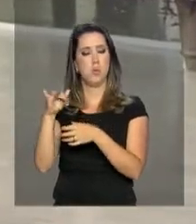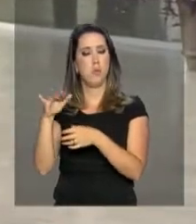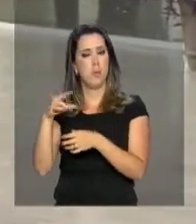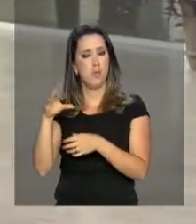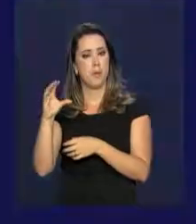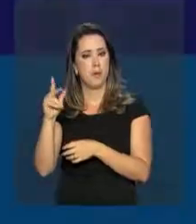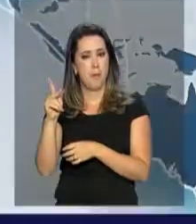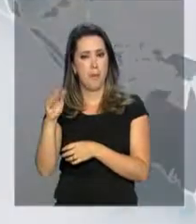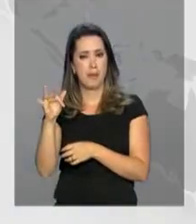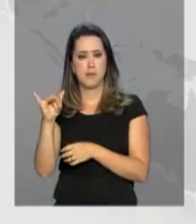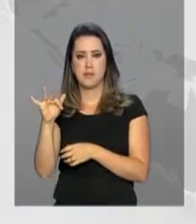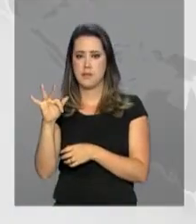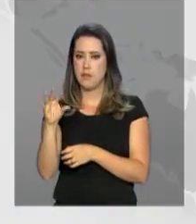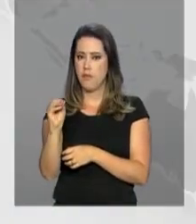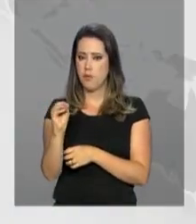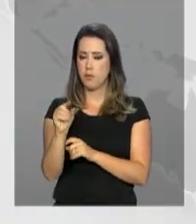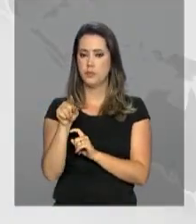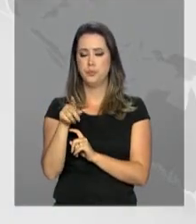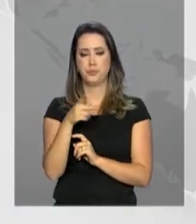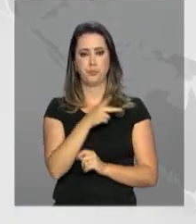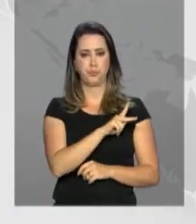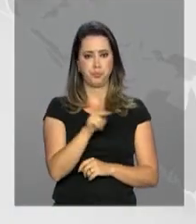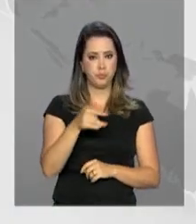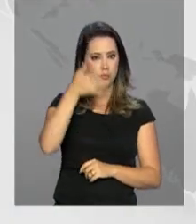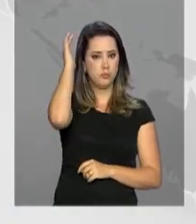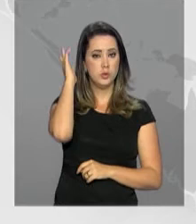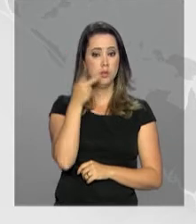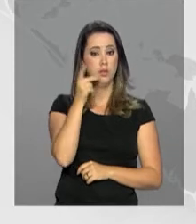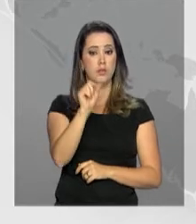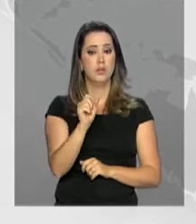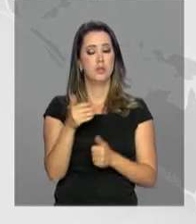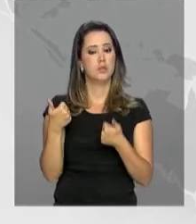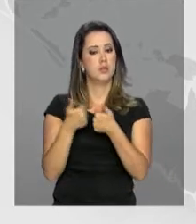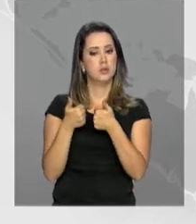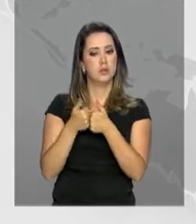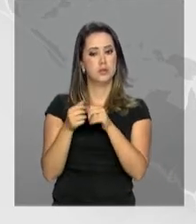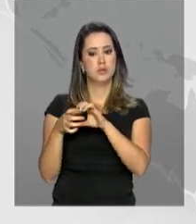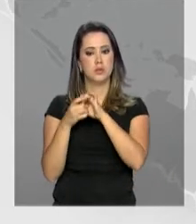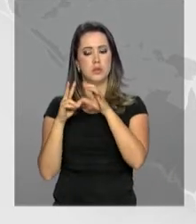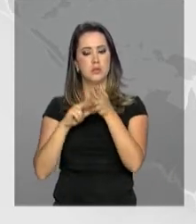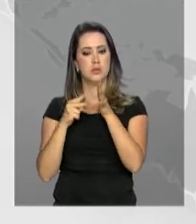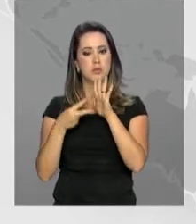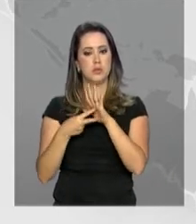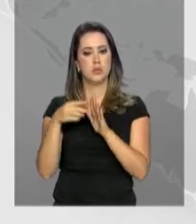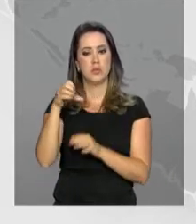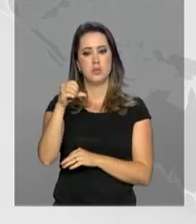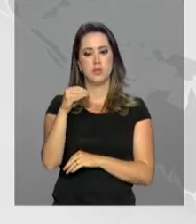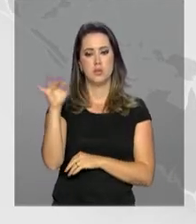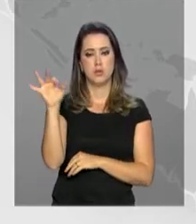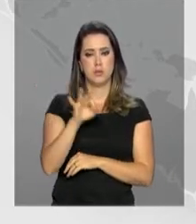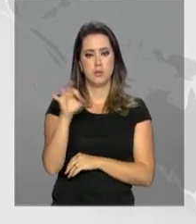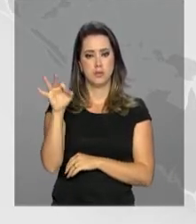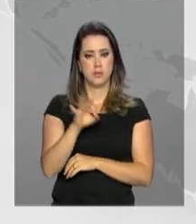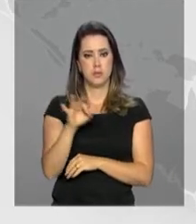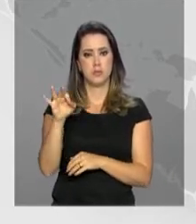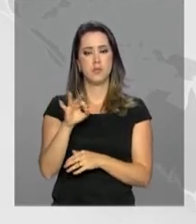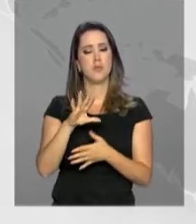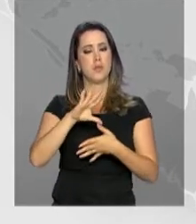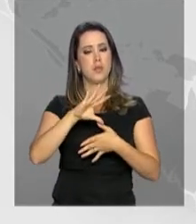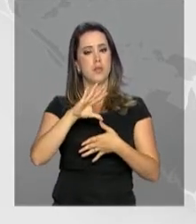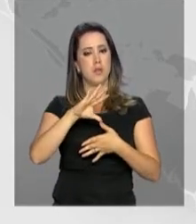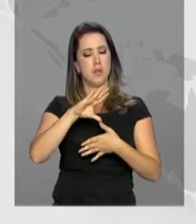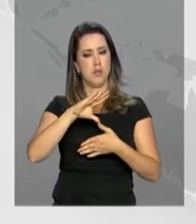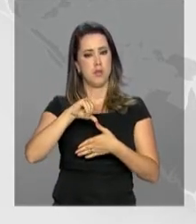michel temer falou sobre a aproximação entre os blocos que representam mais de 90 por cento do produto interno bruto da américa latina